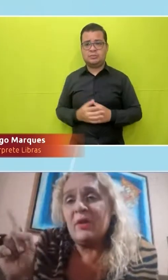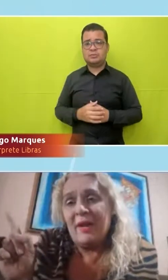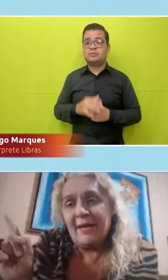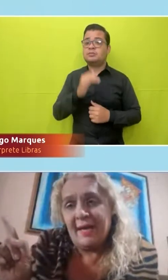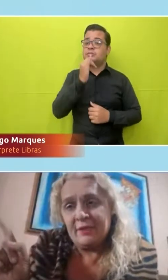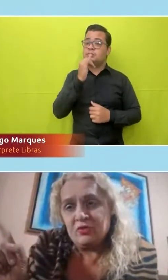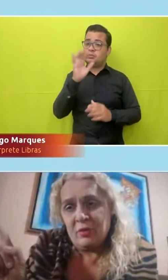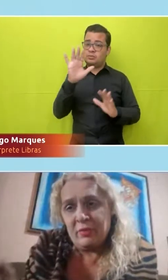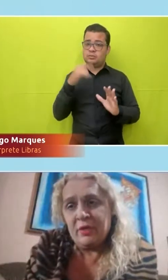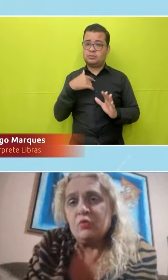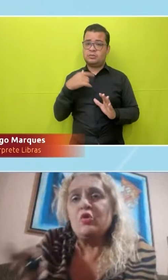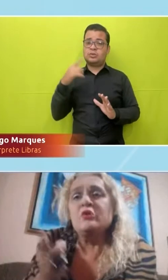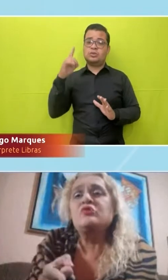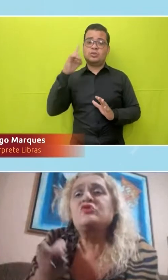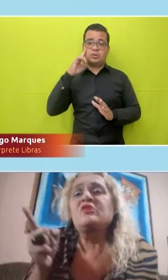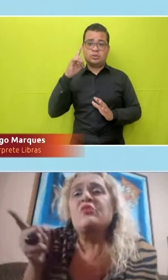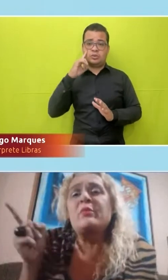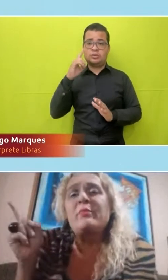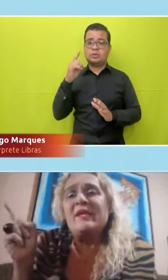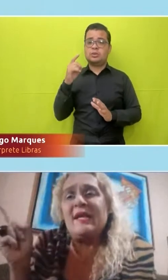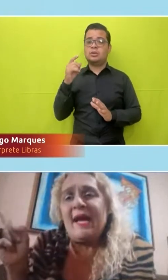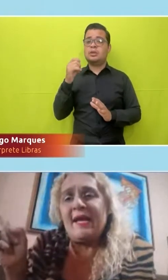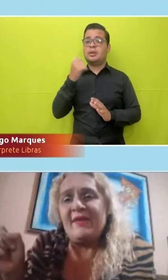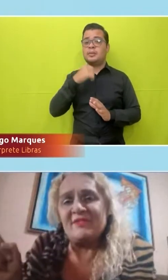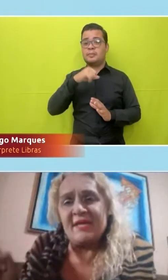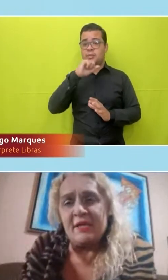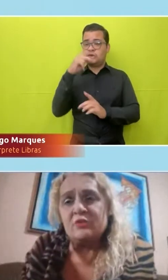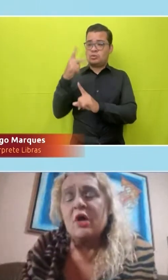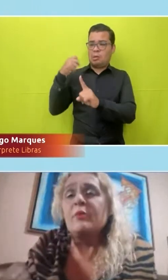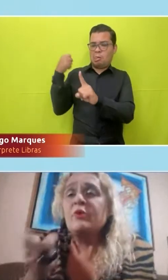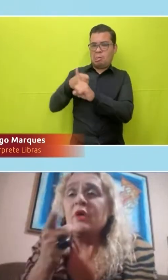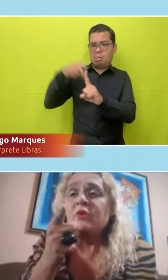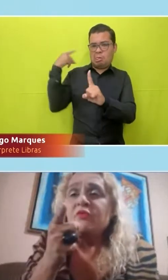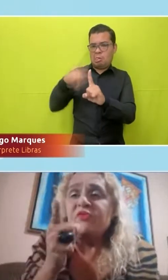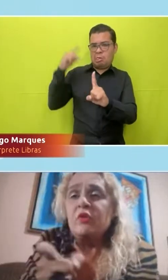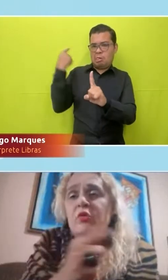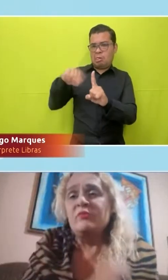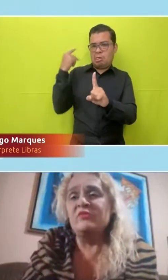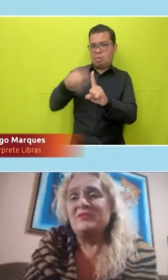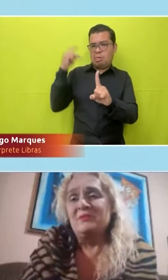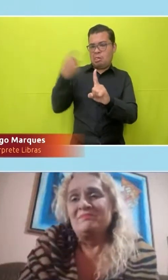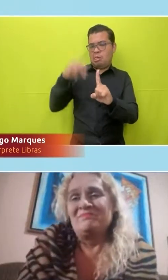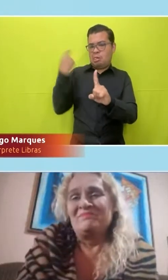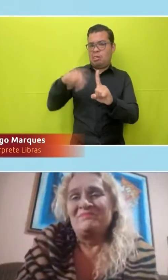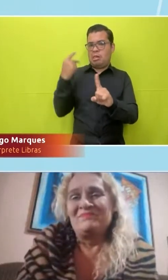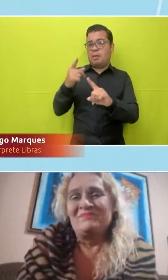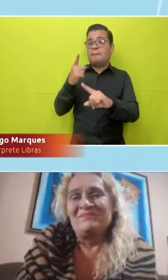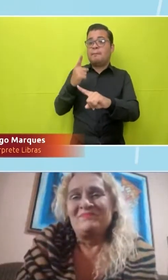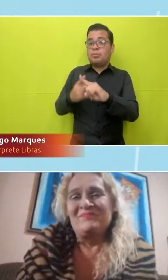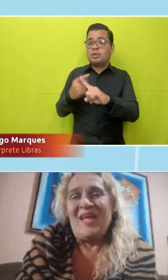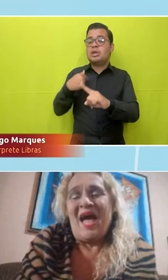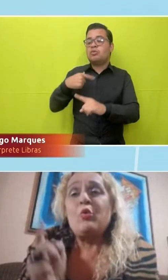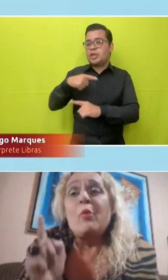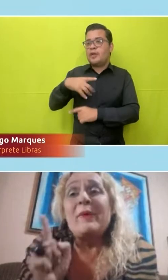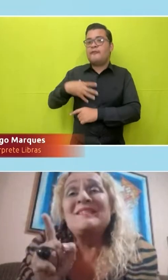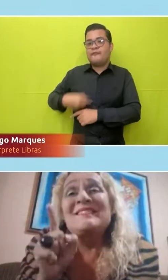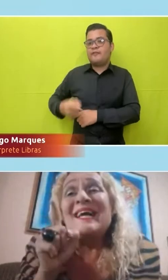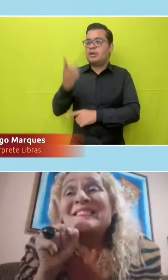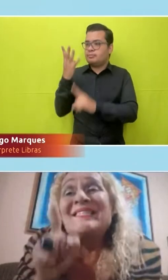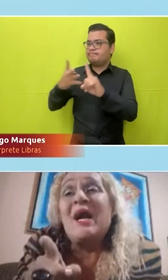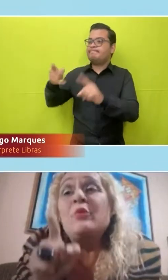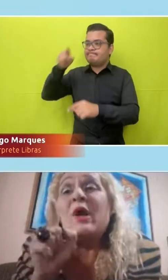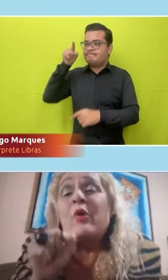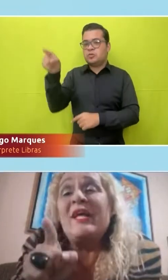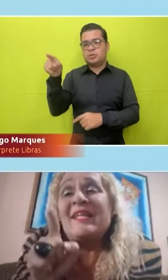vou quebrar a cara da sua mãe, eu todos os dias vou beber até cair e fazer isso, porque eu tenho um filho como você. A Beth,